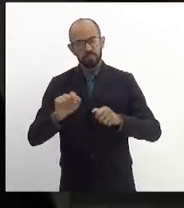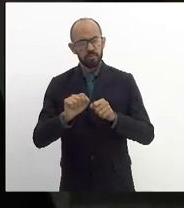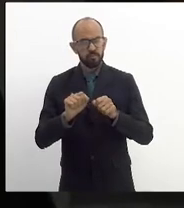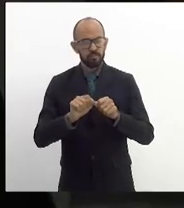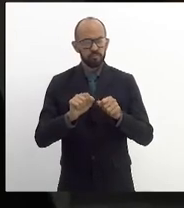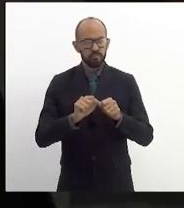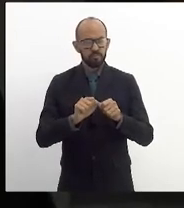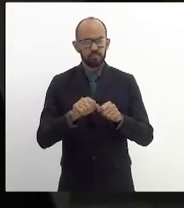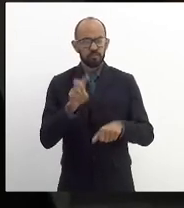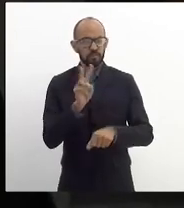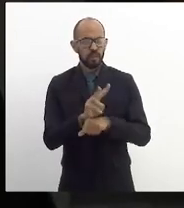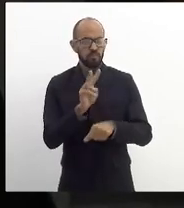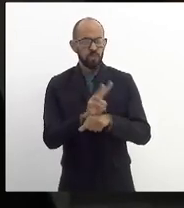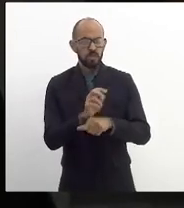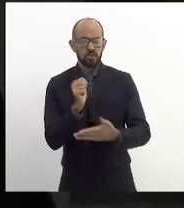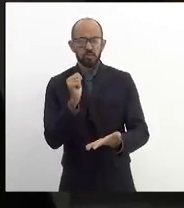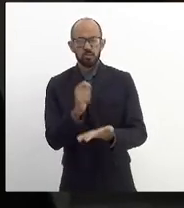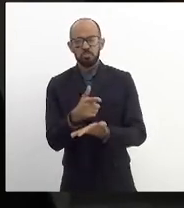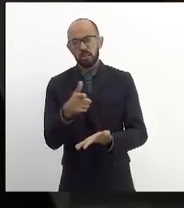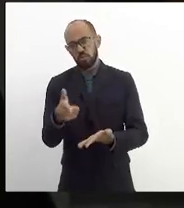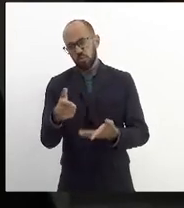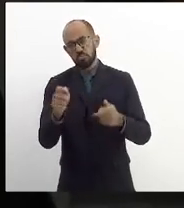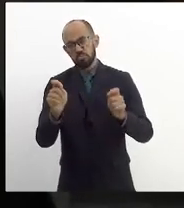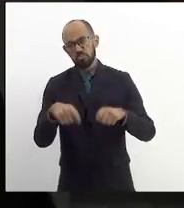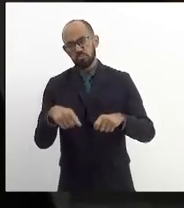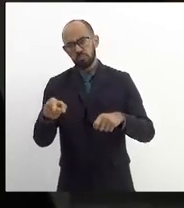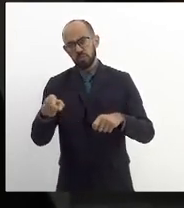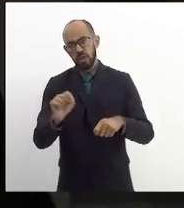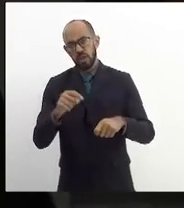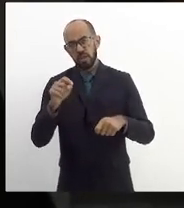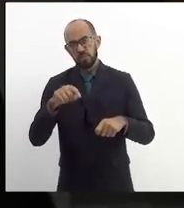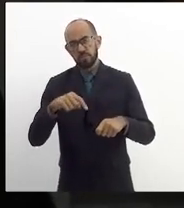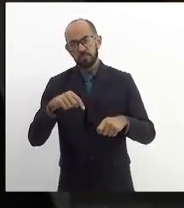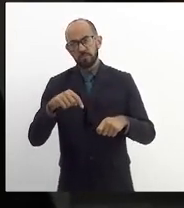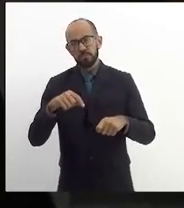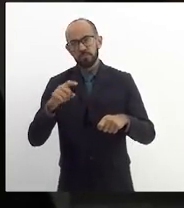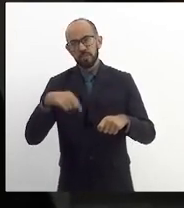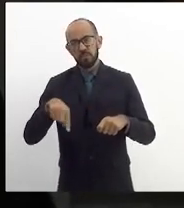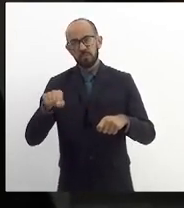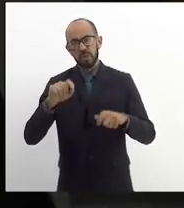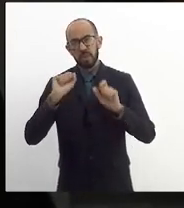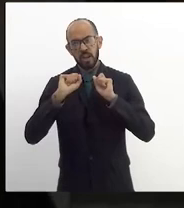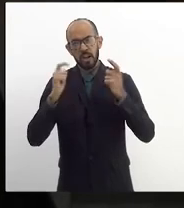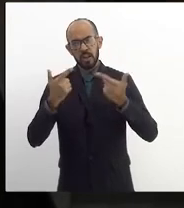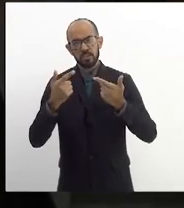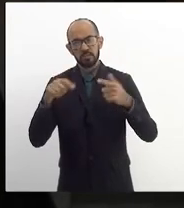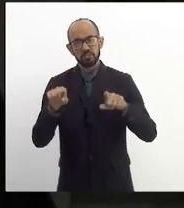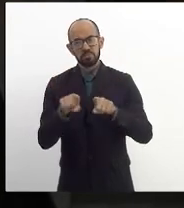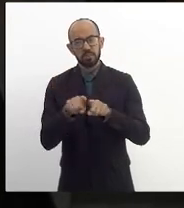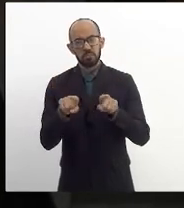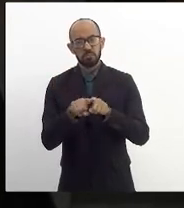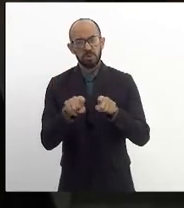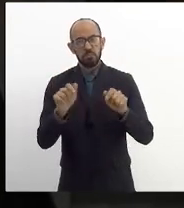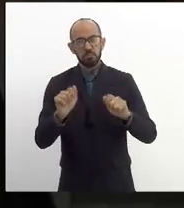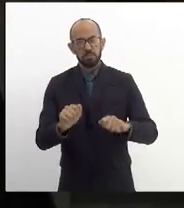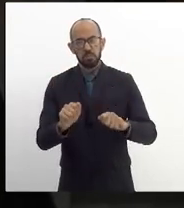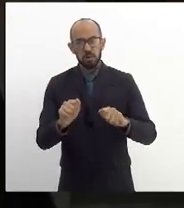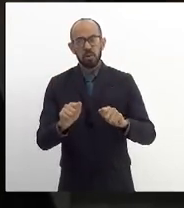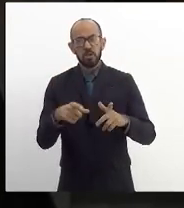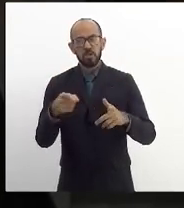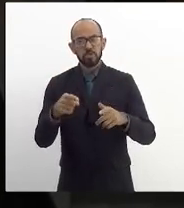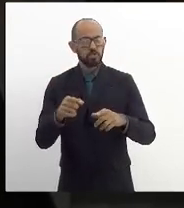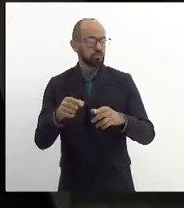cabe a defesa do consumidor pense tá deixei os com muito ou não da Assembleia a também entraram como